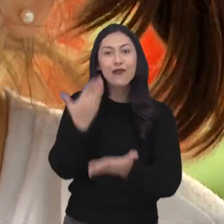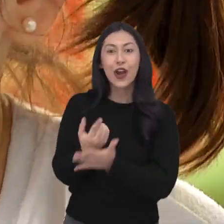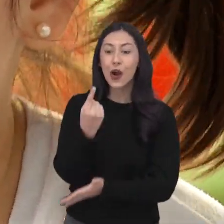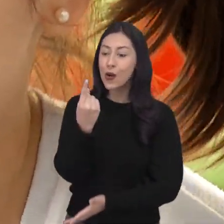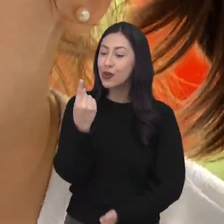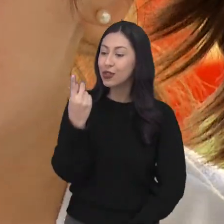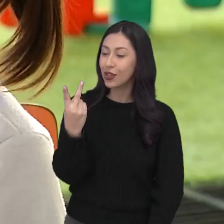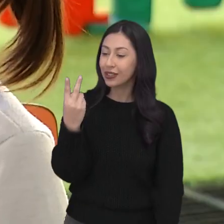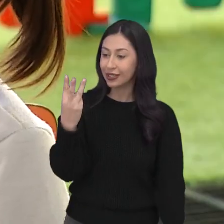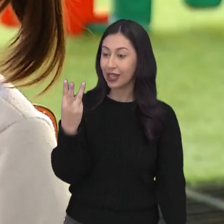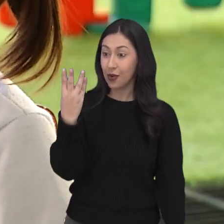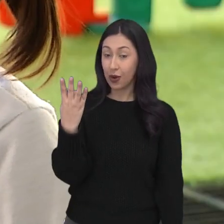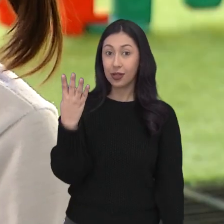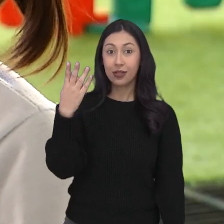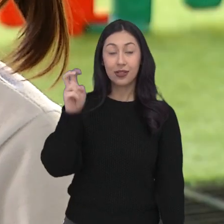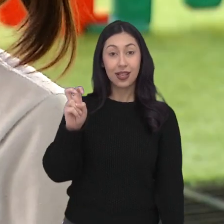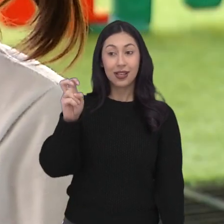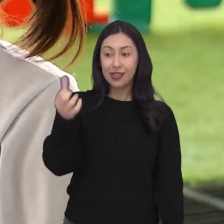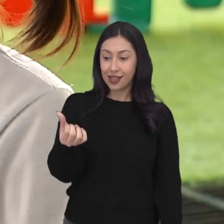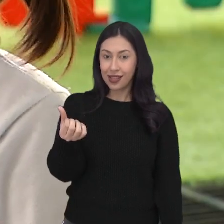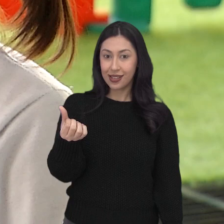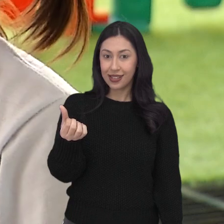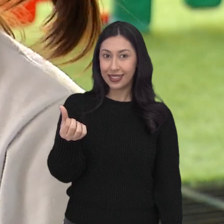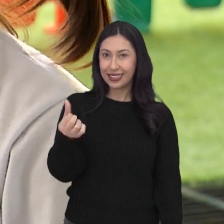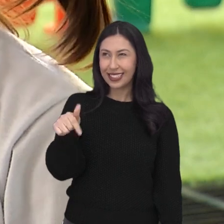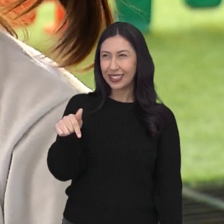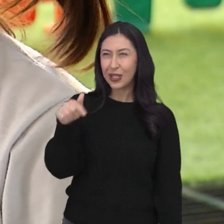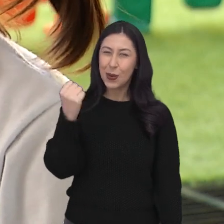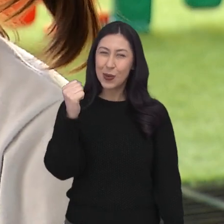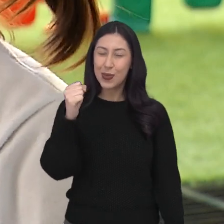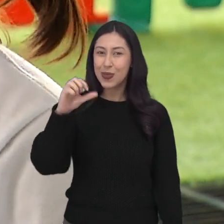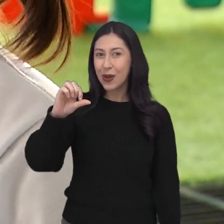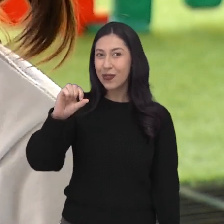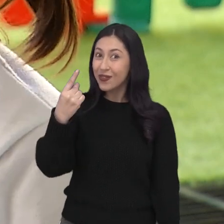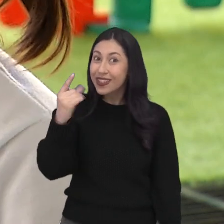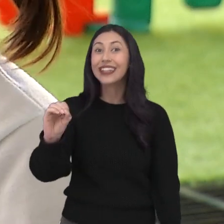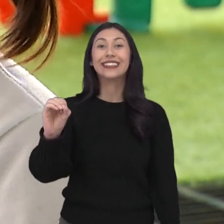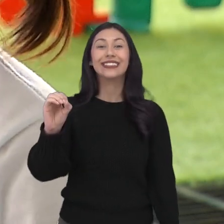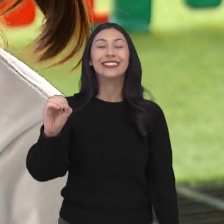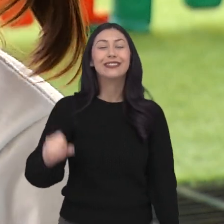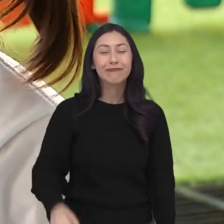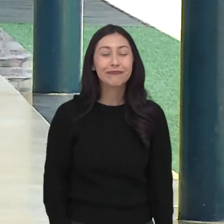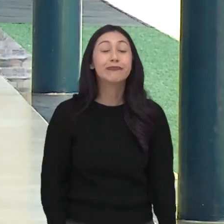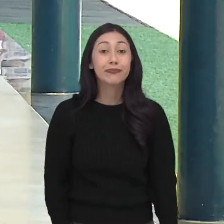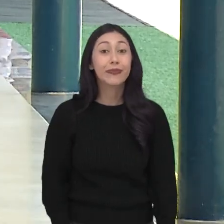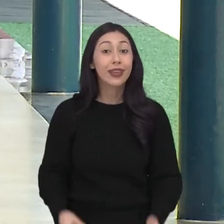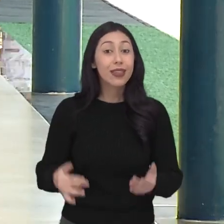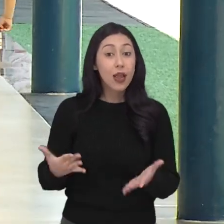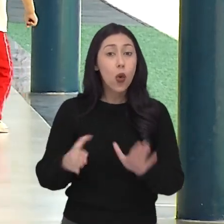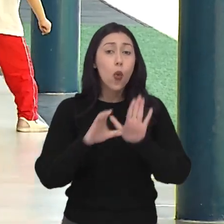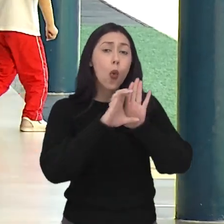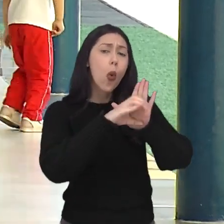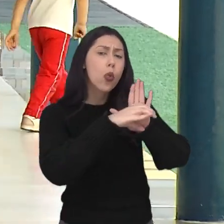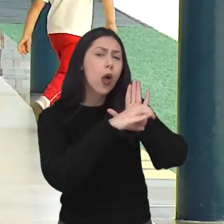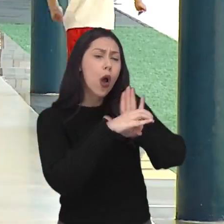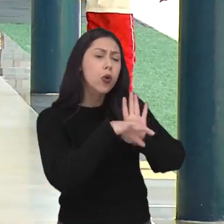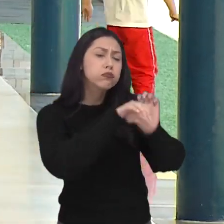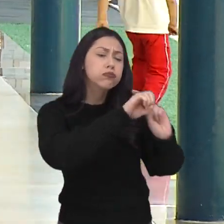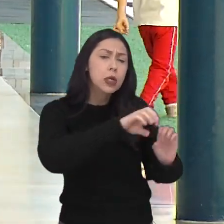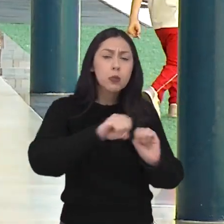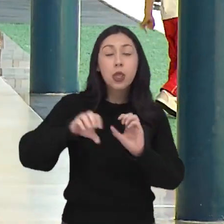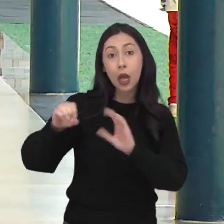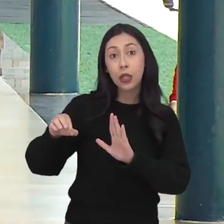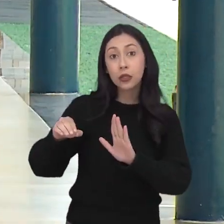0 a 10. 1, 2, 3, 4, 5, 6, 7, 8, 9, 10. Esse conteúdo é trabalhado